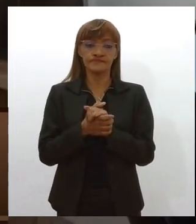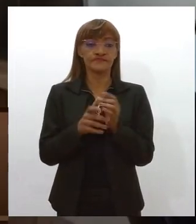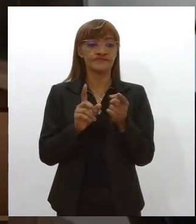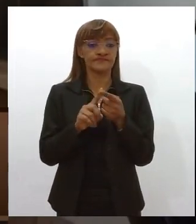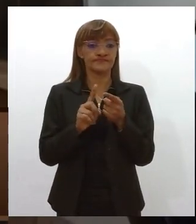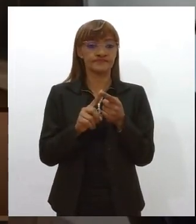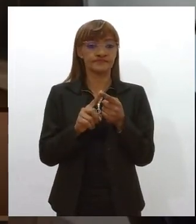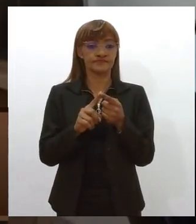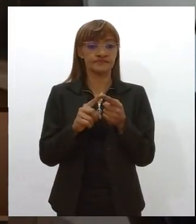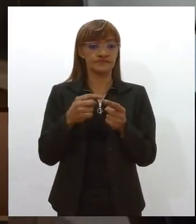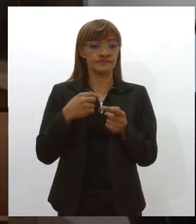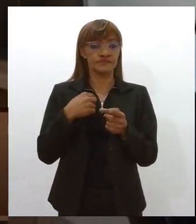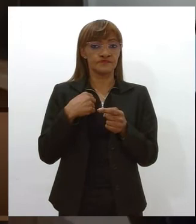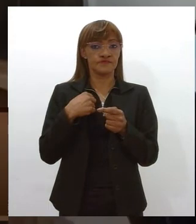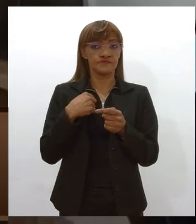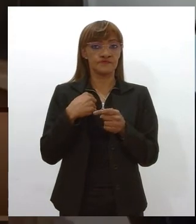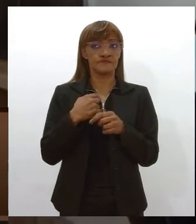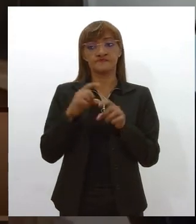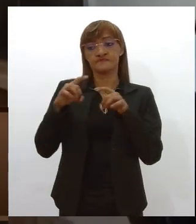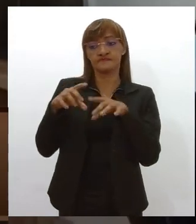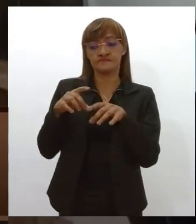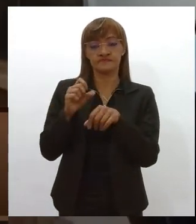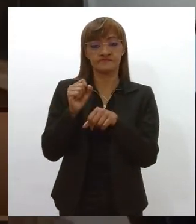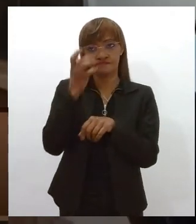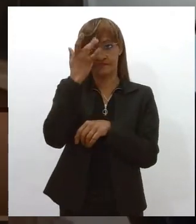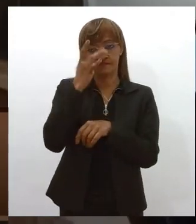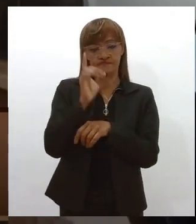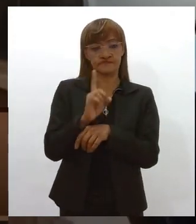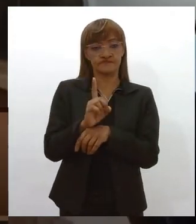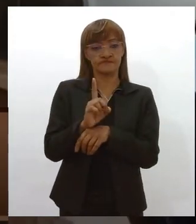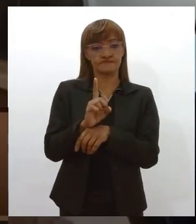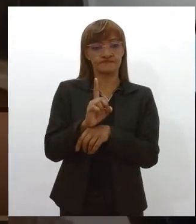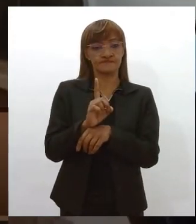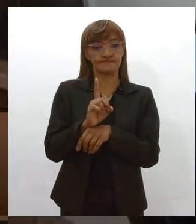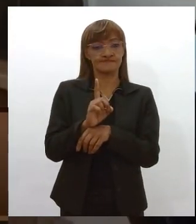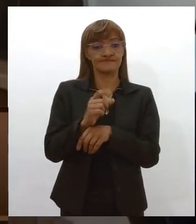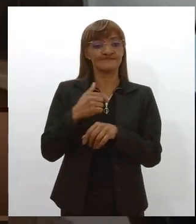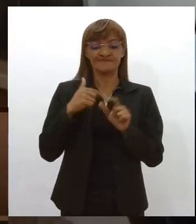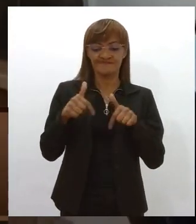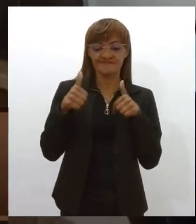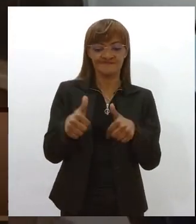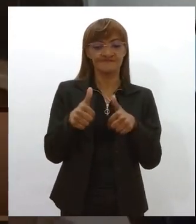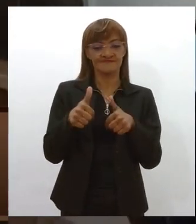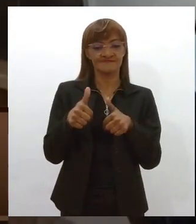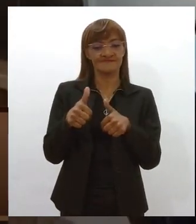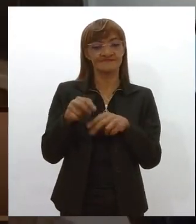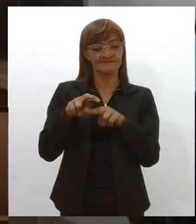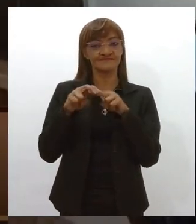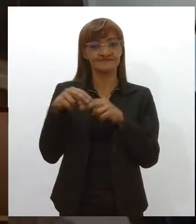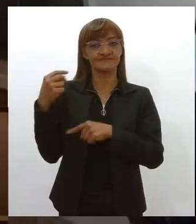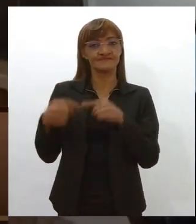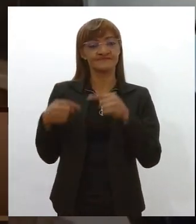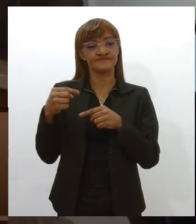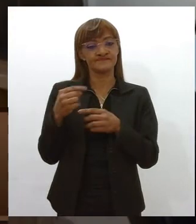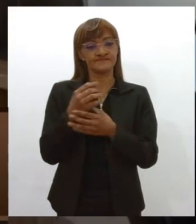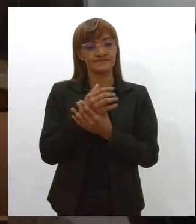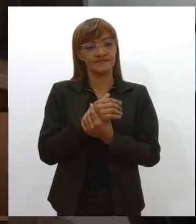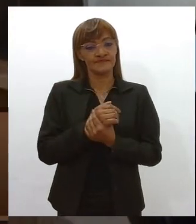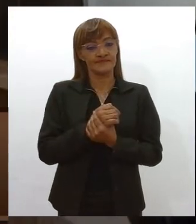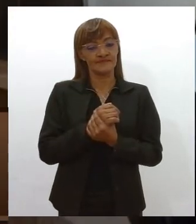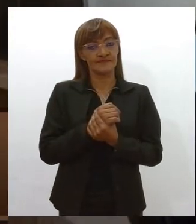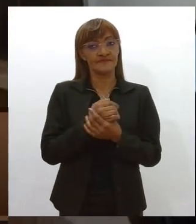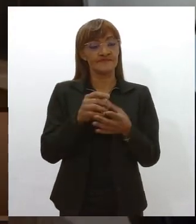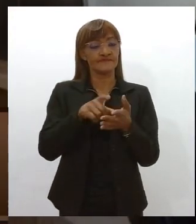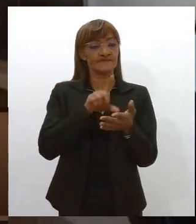que desiste fácil, porque se eu fosse uma pessoa que desistisse fácil, eu não tinha nem entrado na política. Porque, como Noemi falou, inclusive, logo